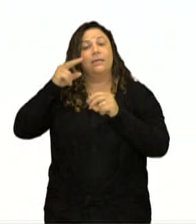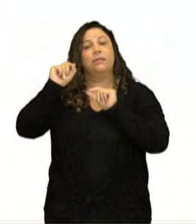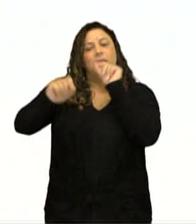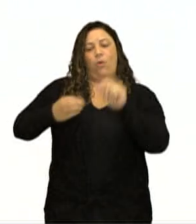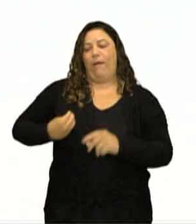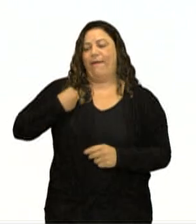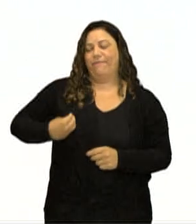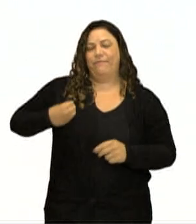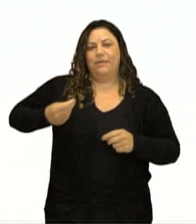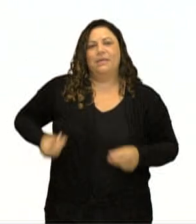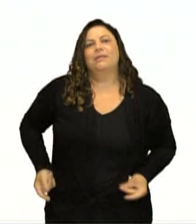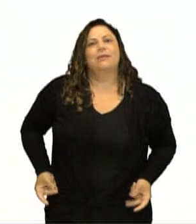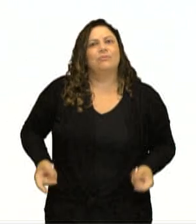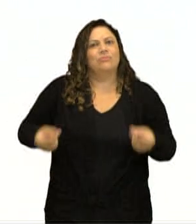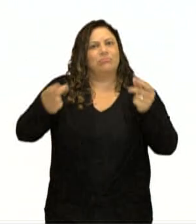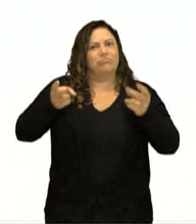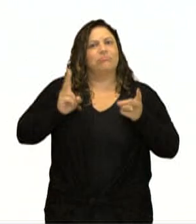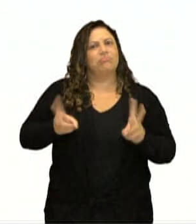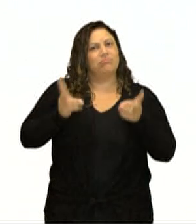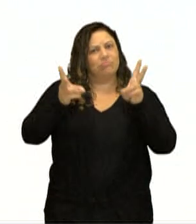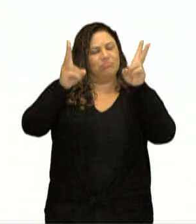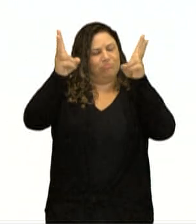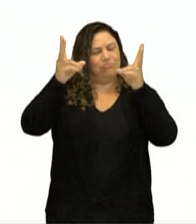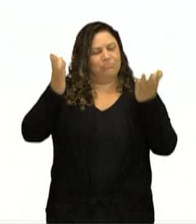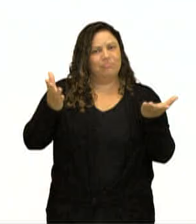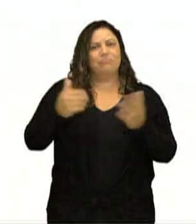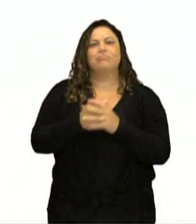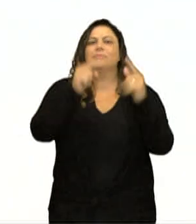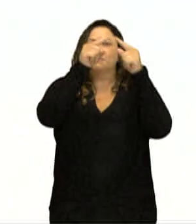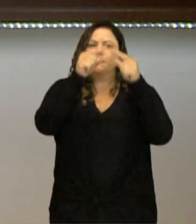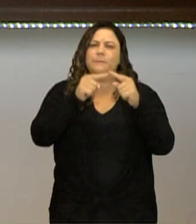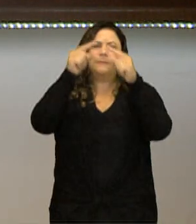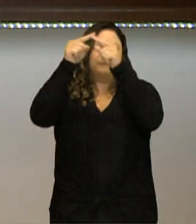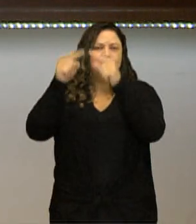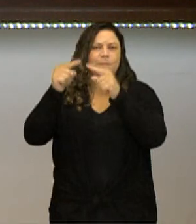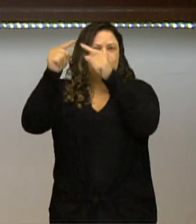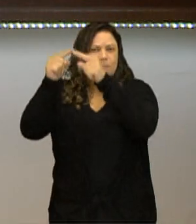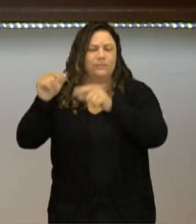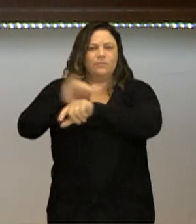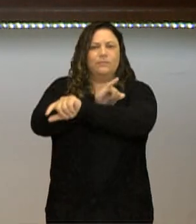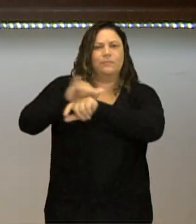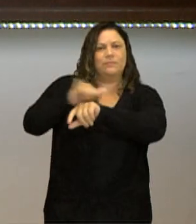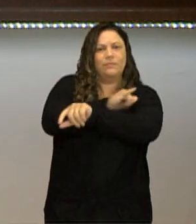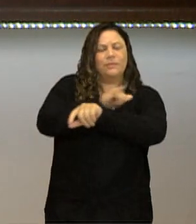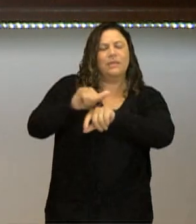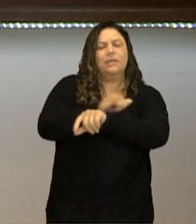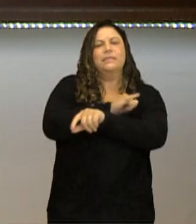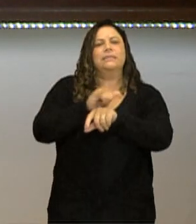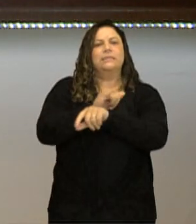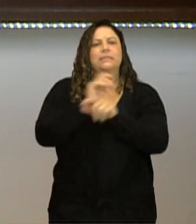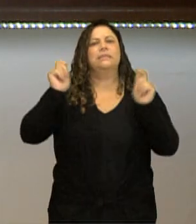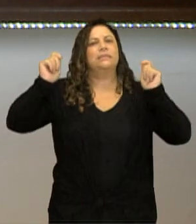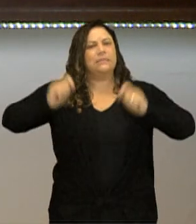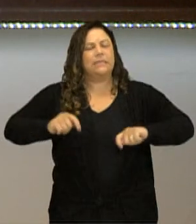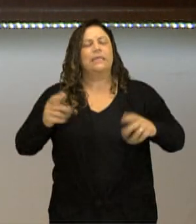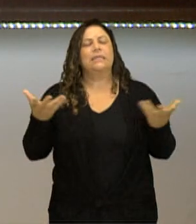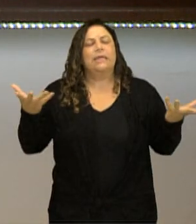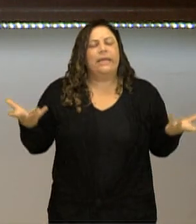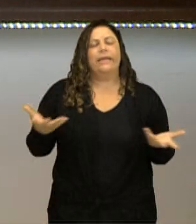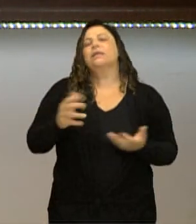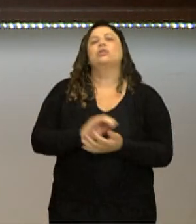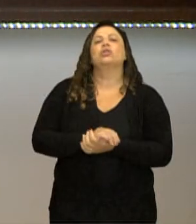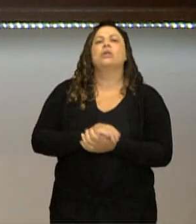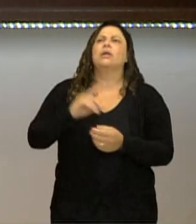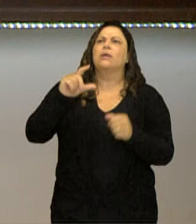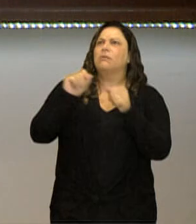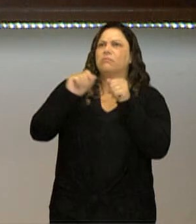vacina, né? Primeiro, ela serve tanto para doenças virais quanto doenças bacterianas. Ela